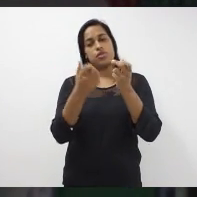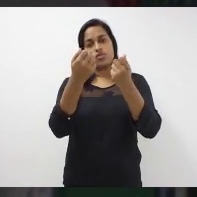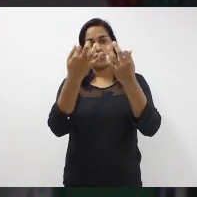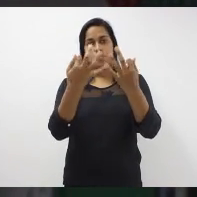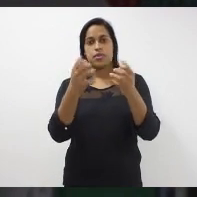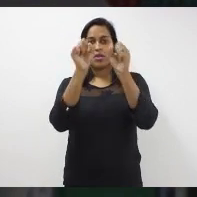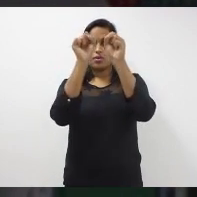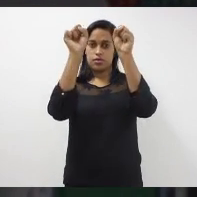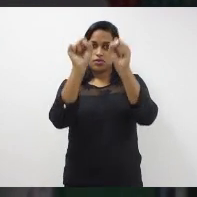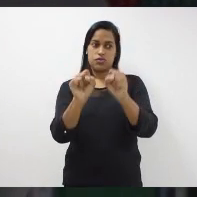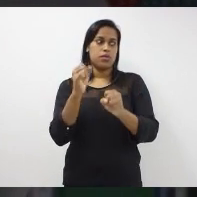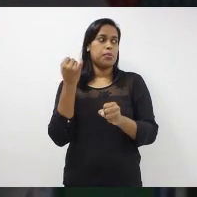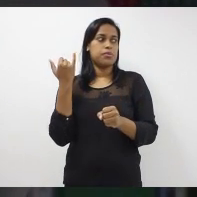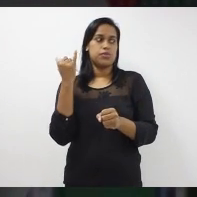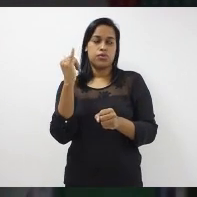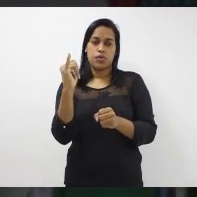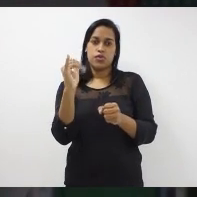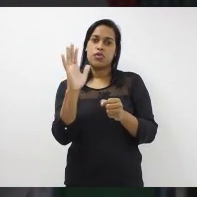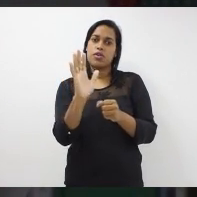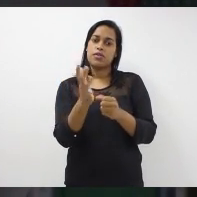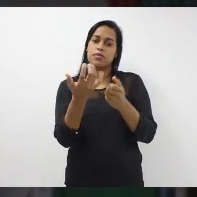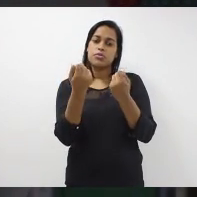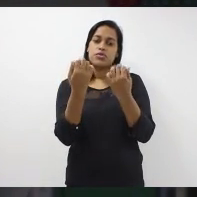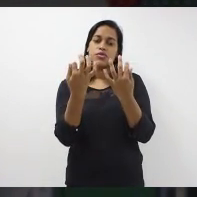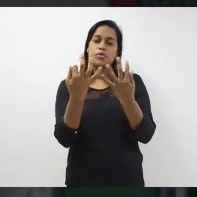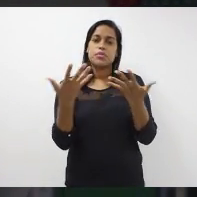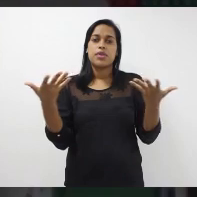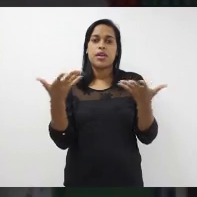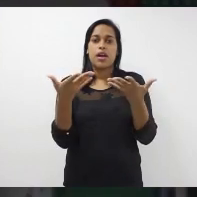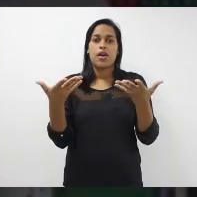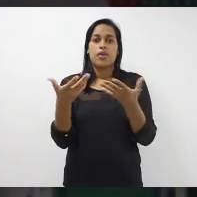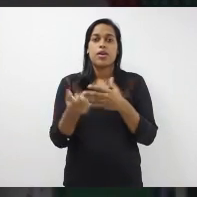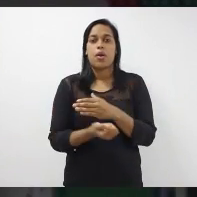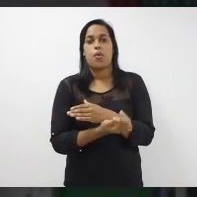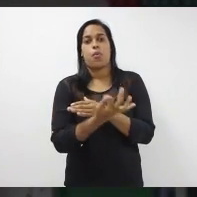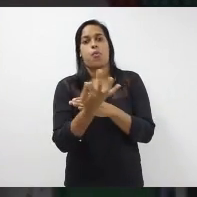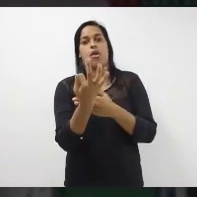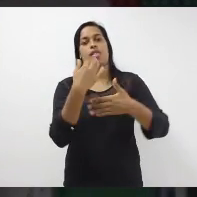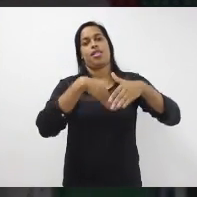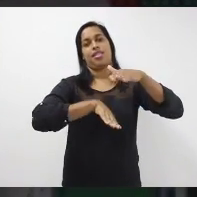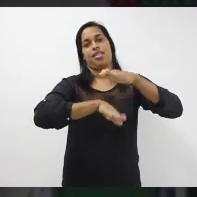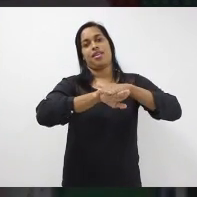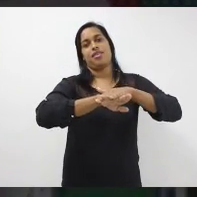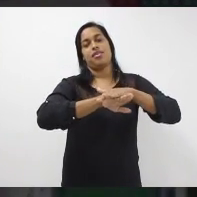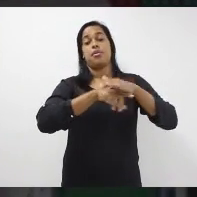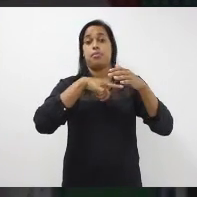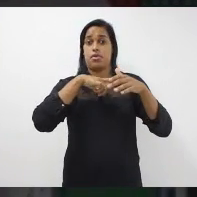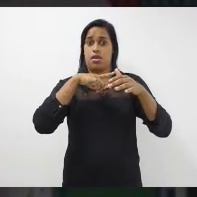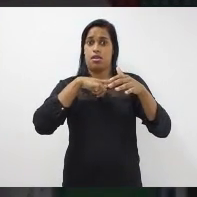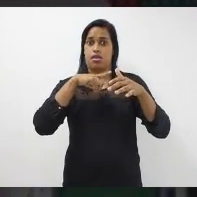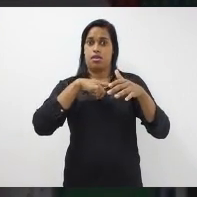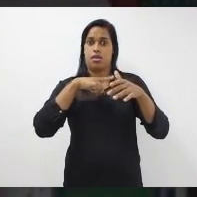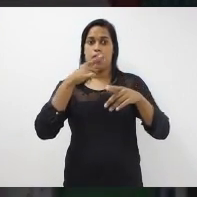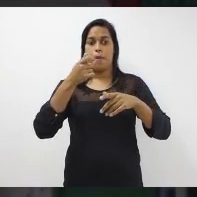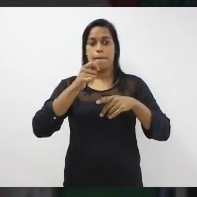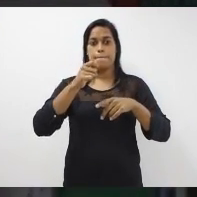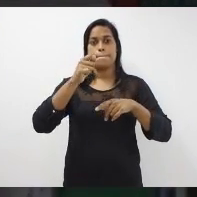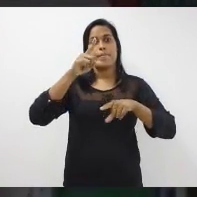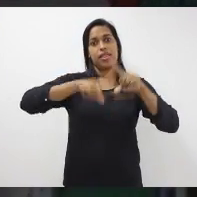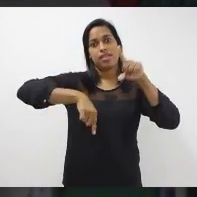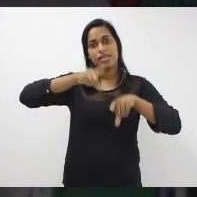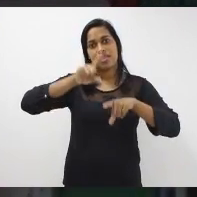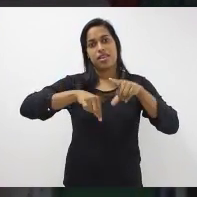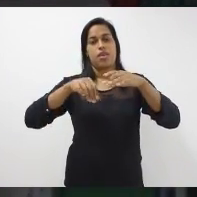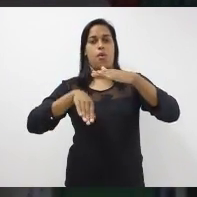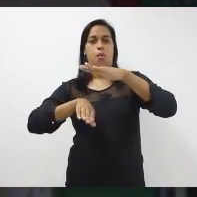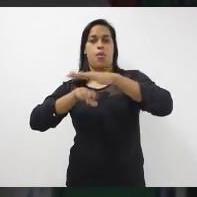de controle, nós vamos agora falar dos custos de estocagem, ou seja, para a gente manter um determinado material